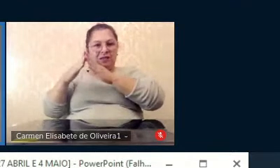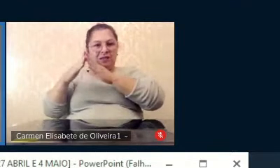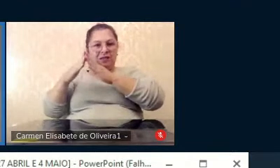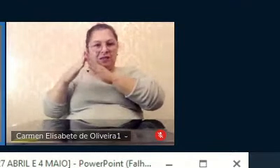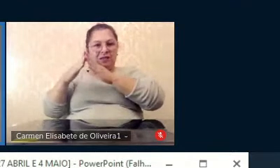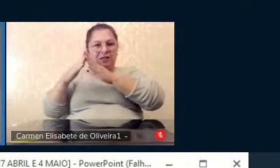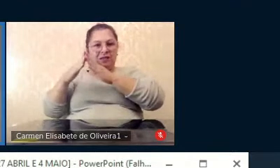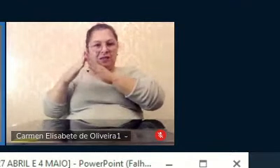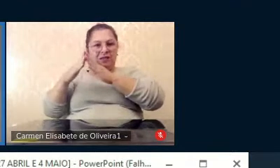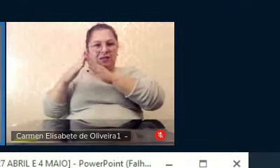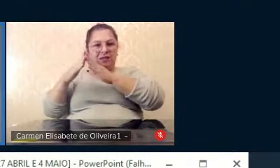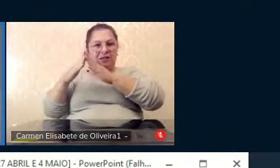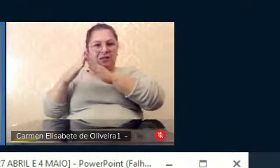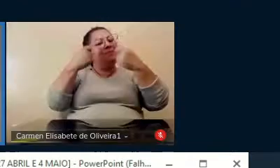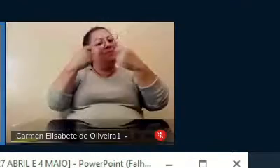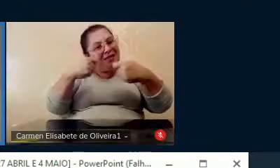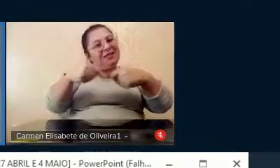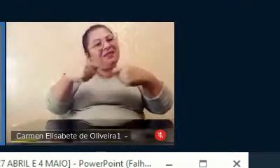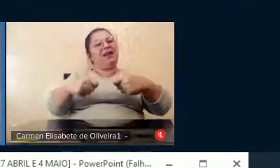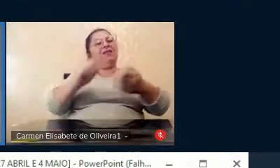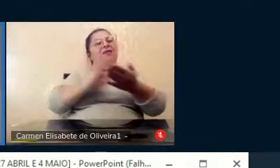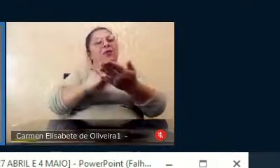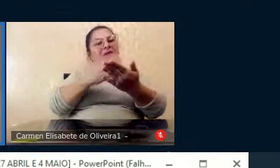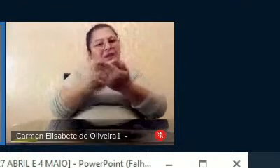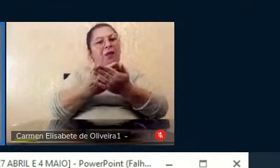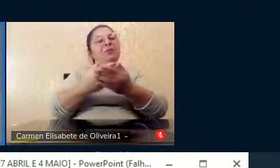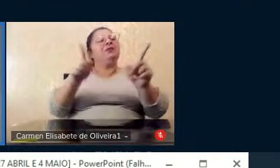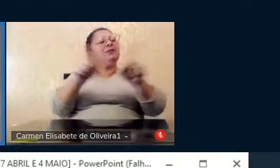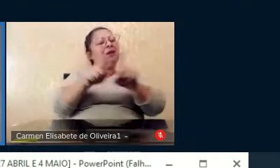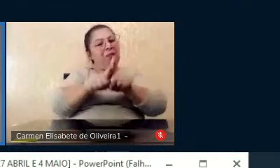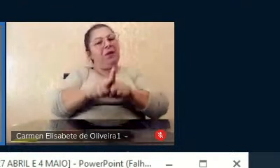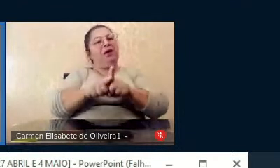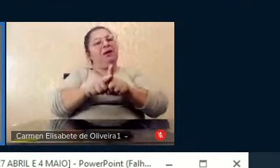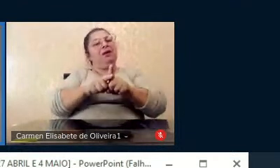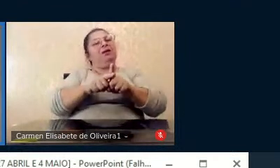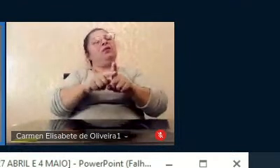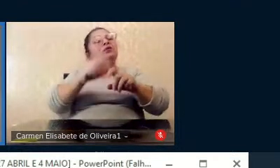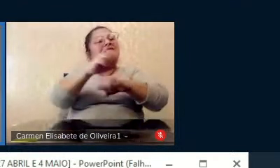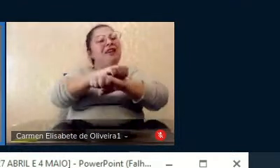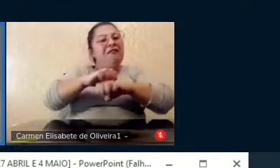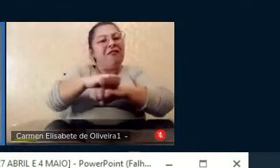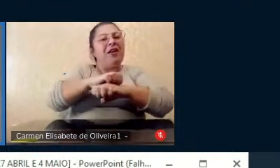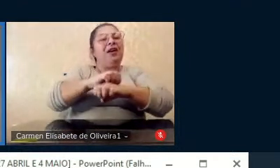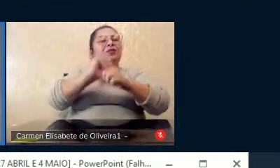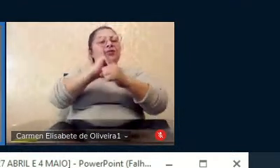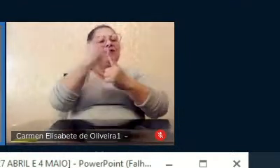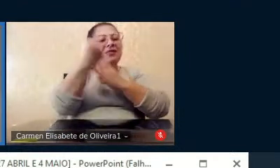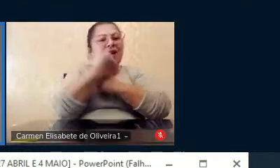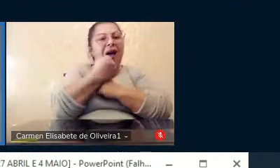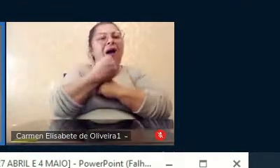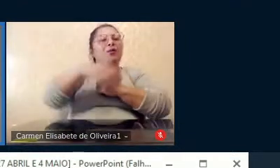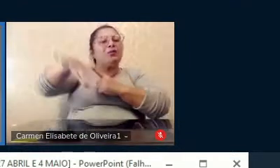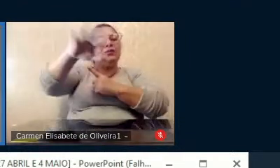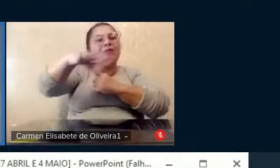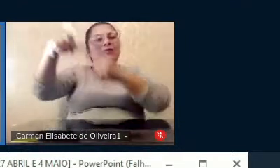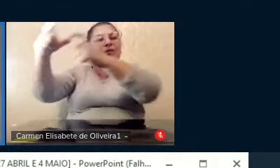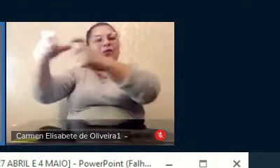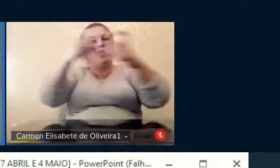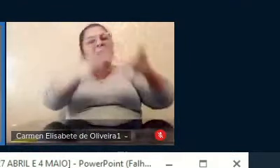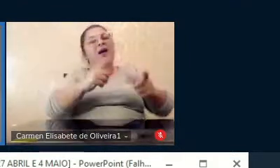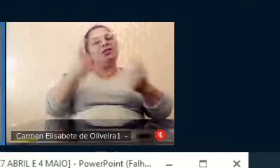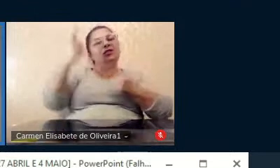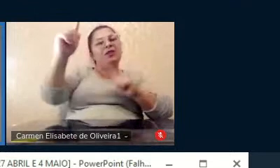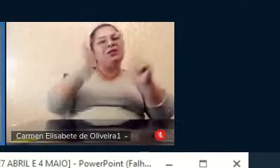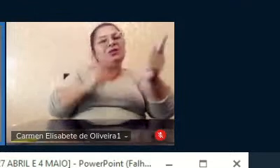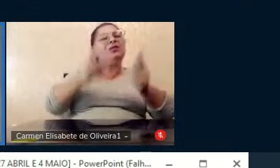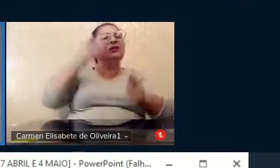Perceberam que era necessário trazer o intérprete também nos eventos sociais, né? nas diversões,